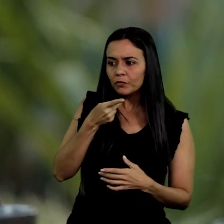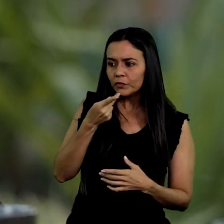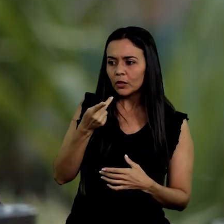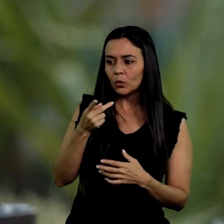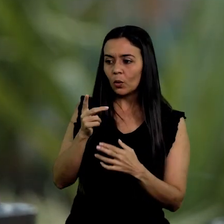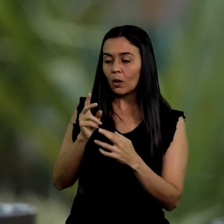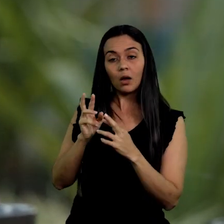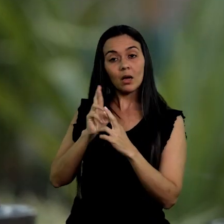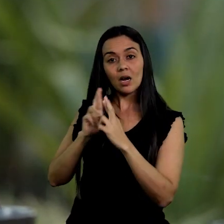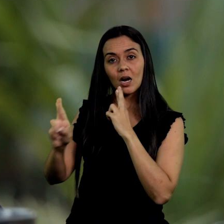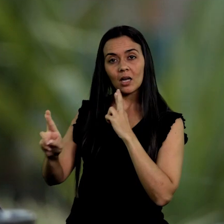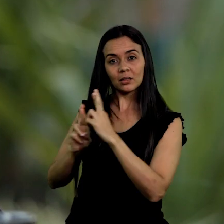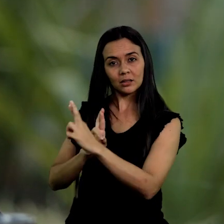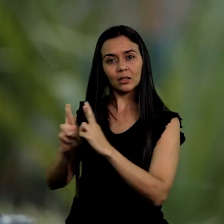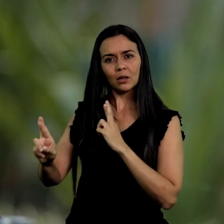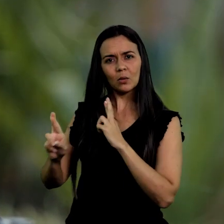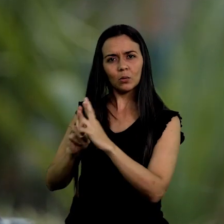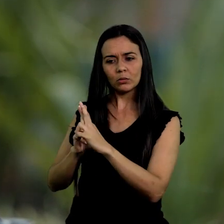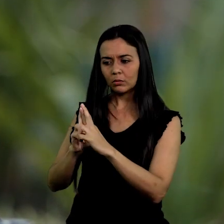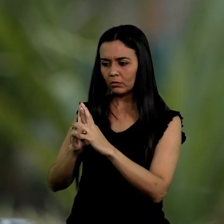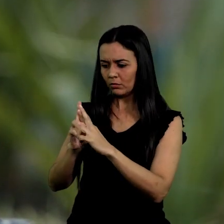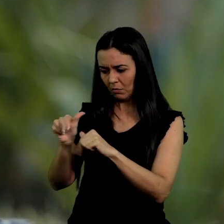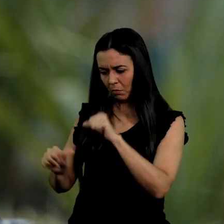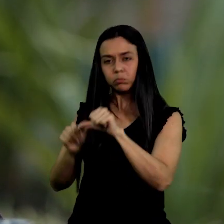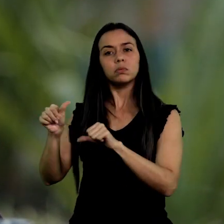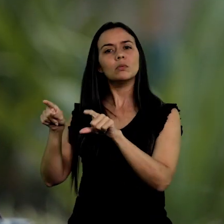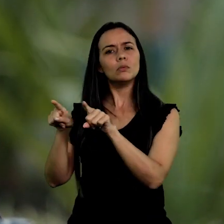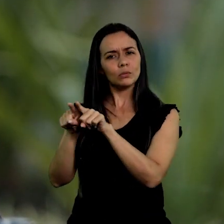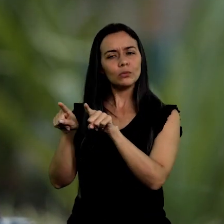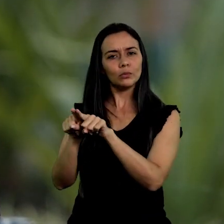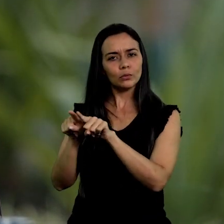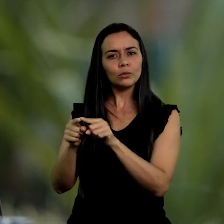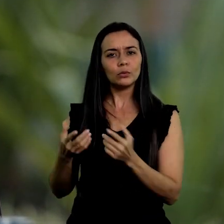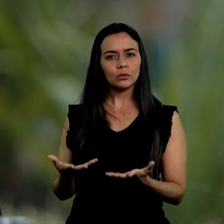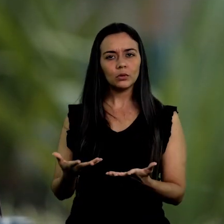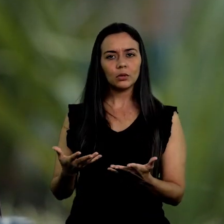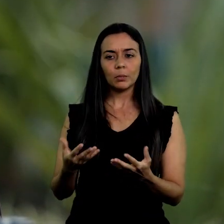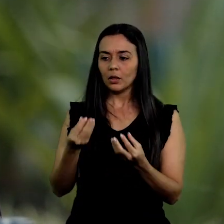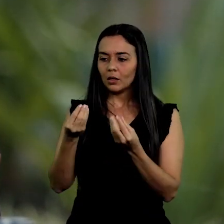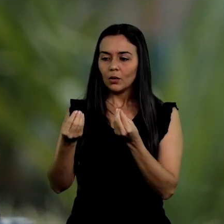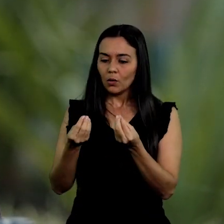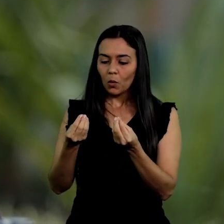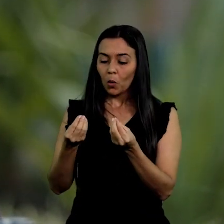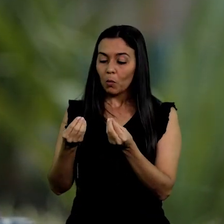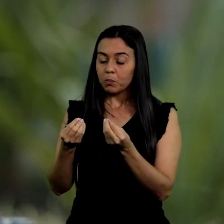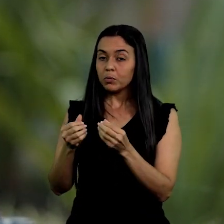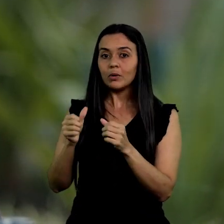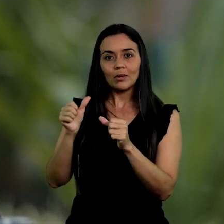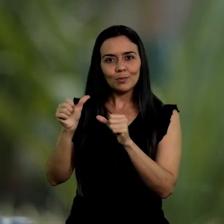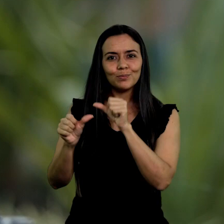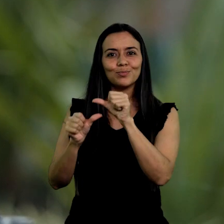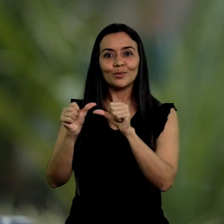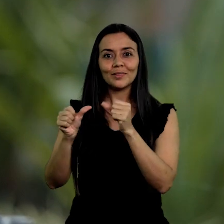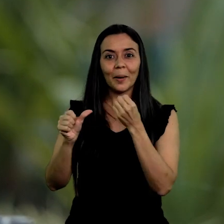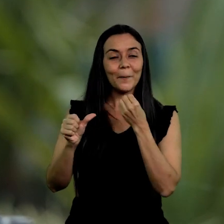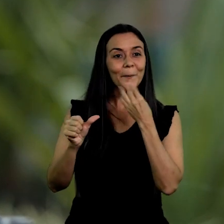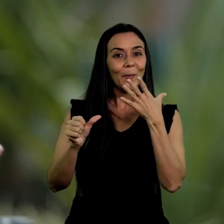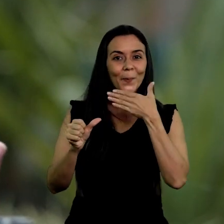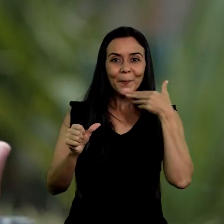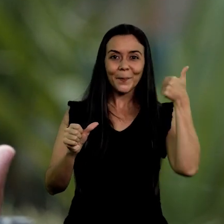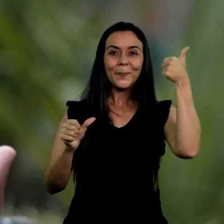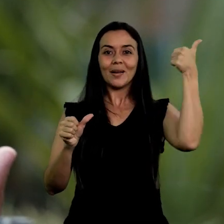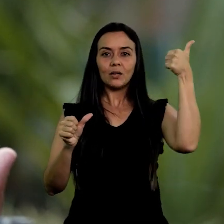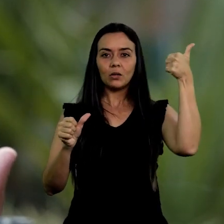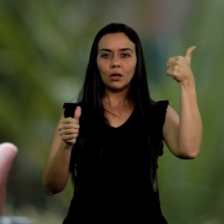das relações, né? Então, agora, né? Acho que boa parte para o bem, mas a gente se acostumou com as relações